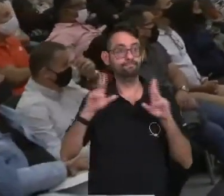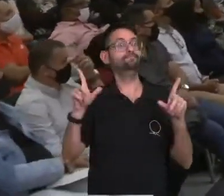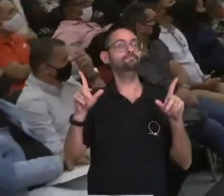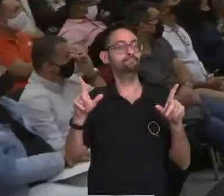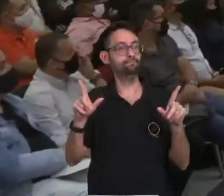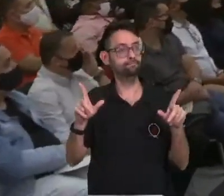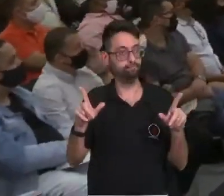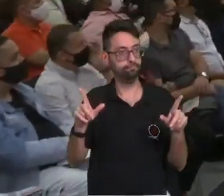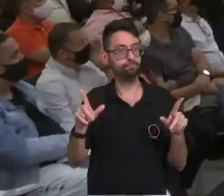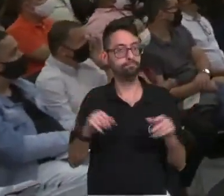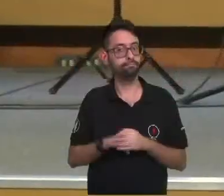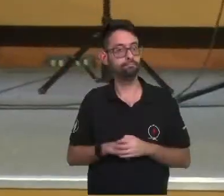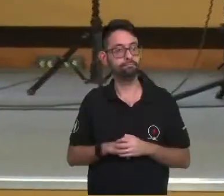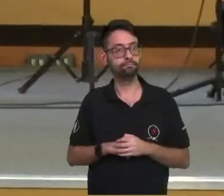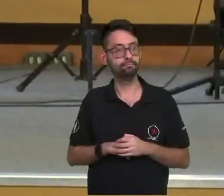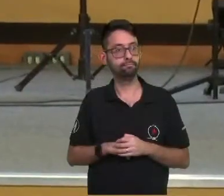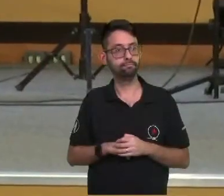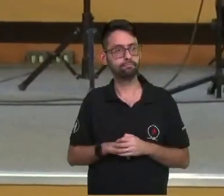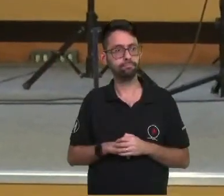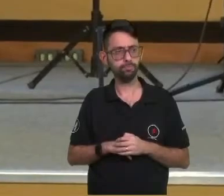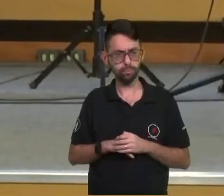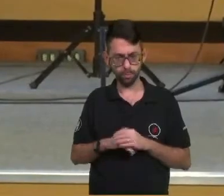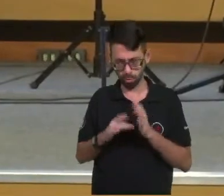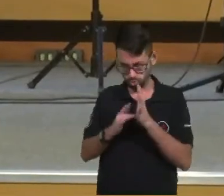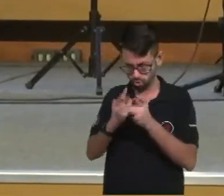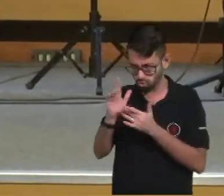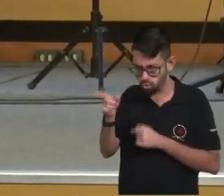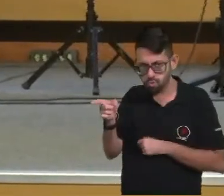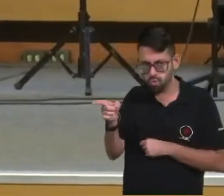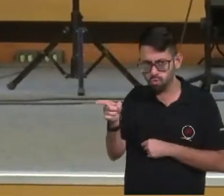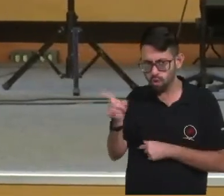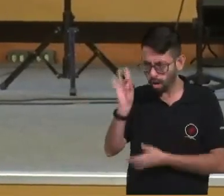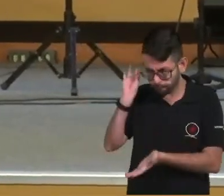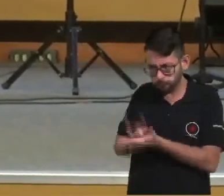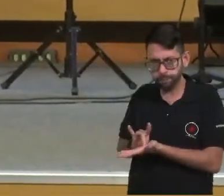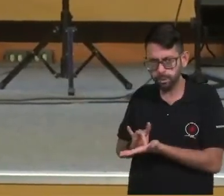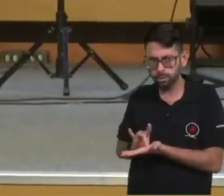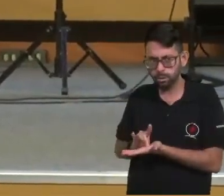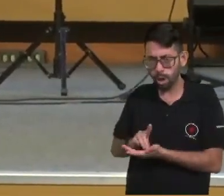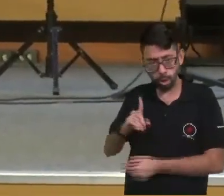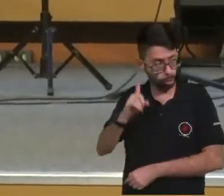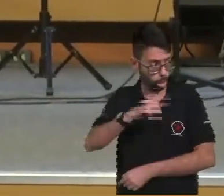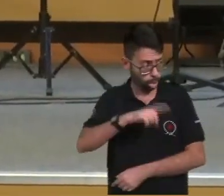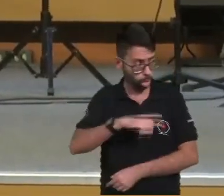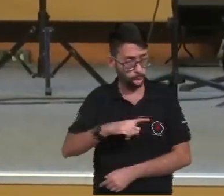Aí, é o senhor mesmo? Caraca, é ele mesmo, João?